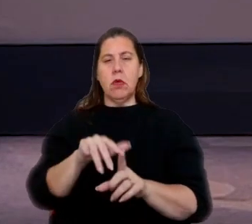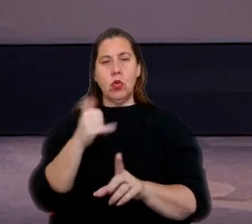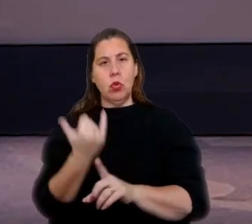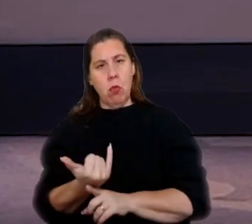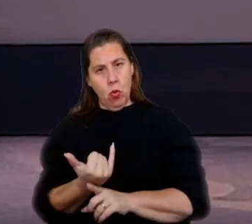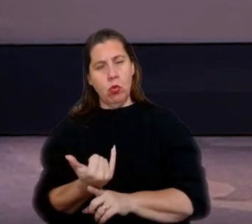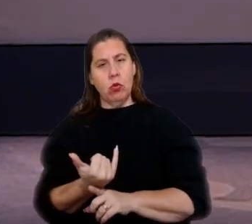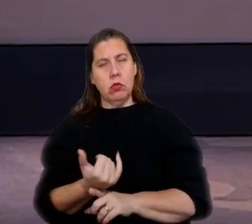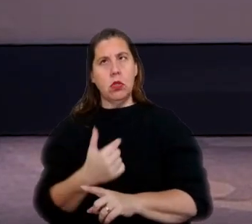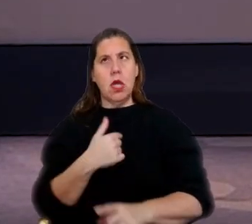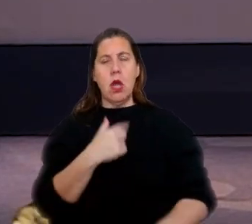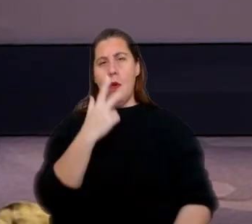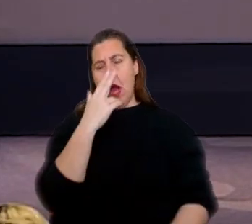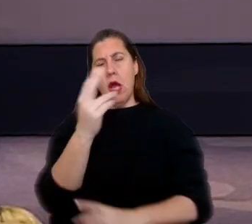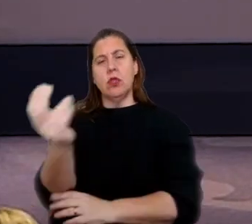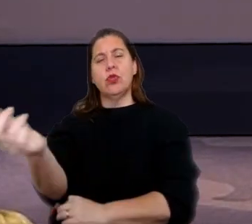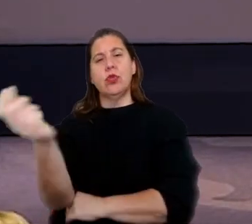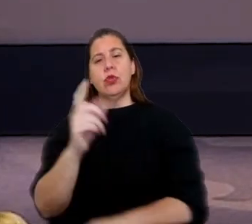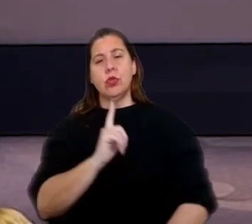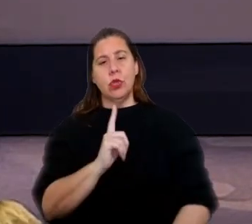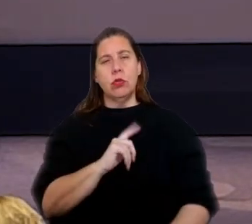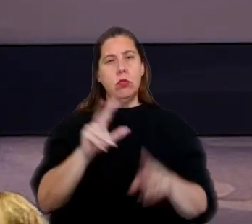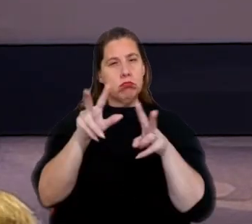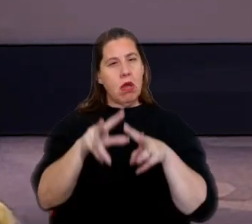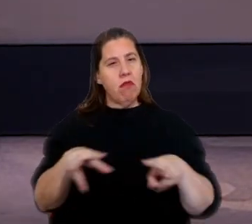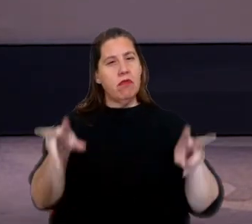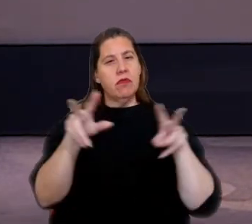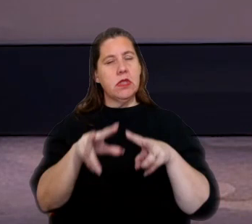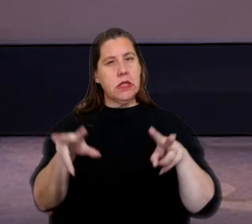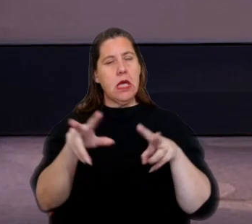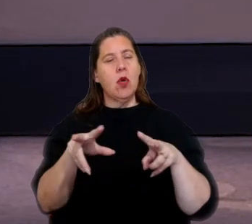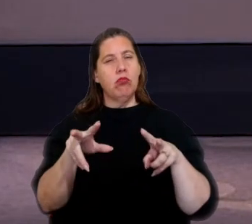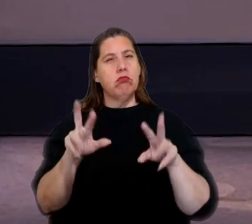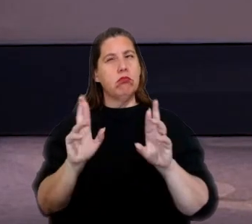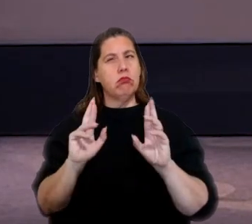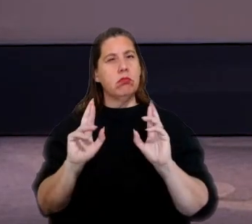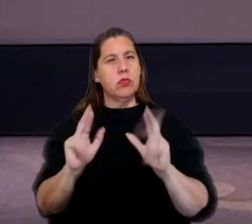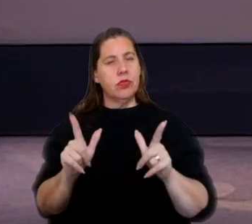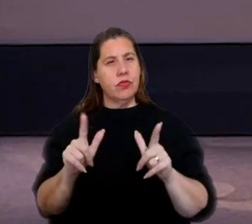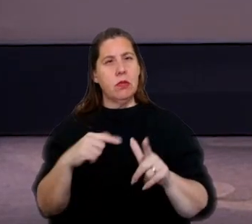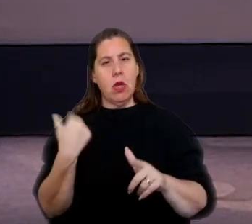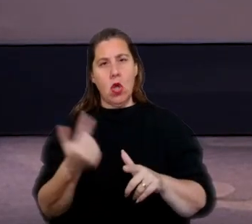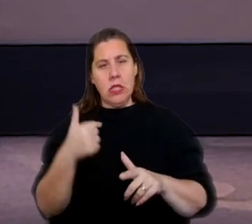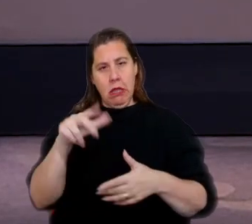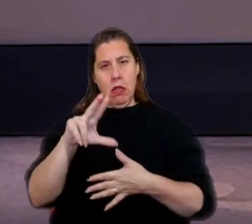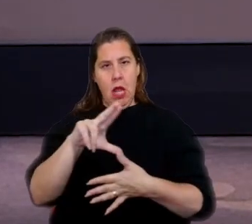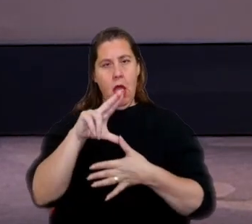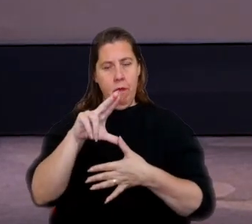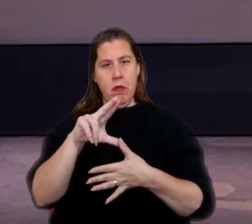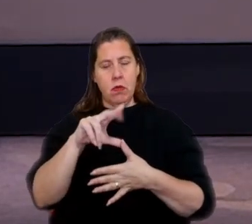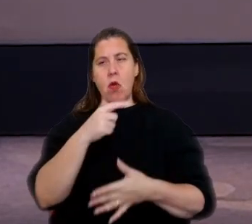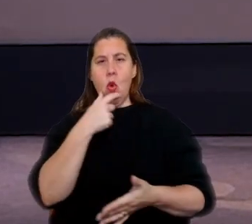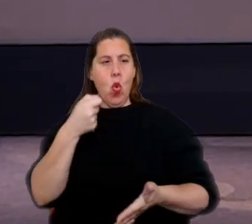lido, a questão do bullying. Talvez eu esteja tendo uma visão muito latina, para nós latinos,